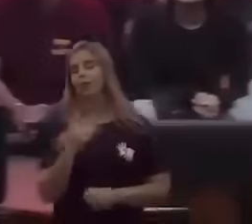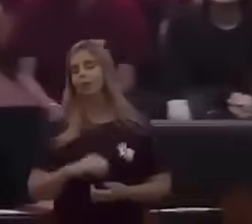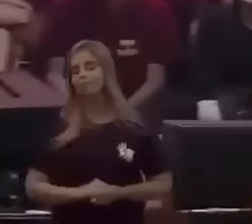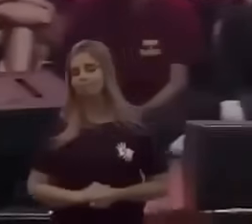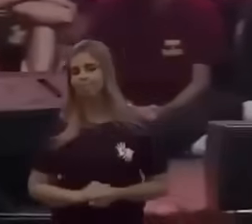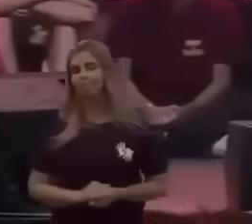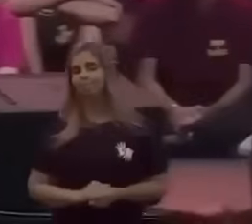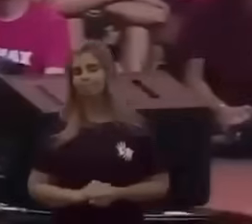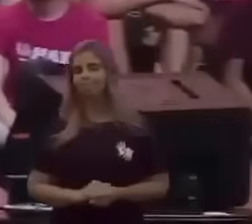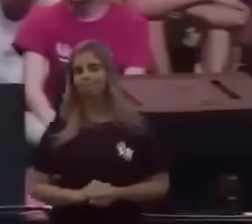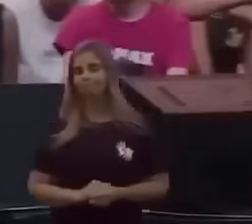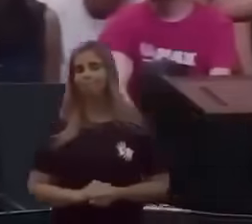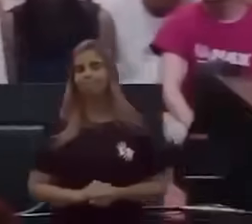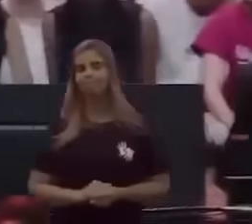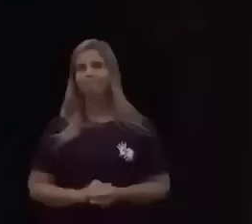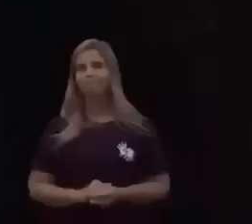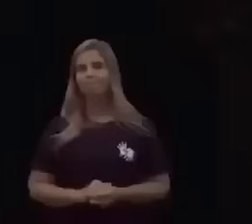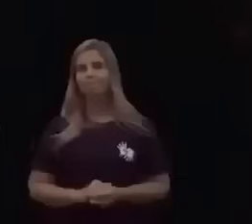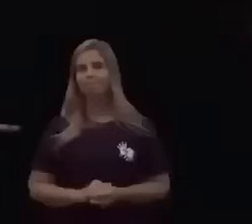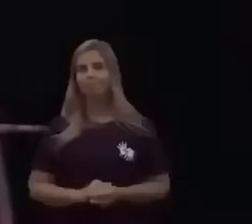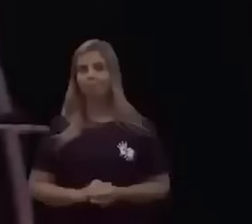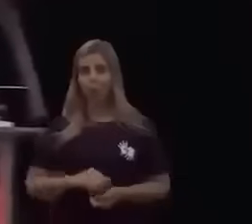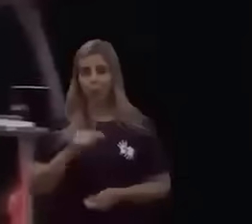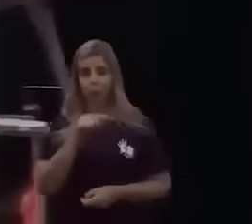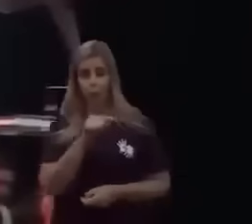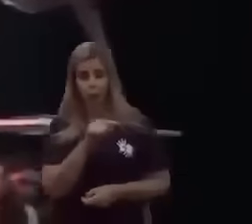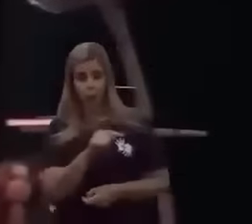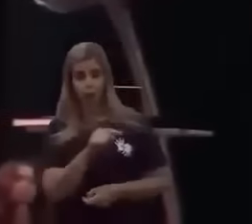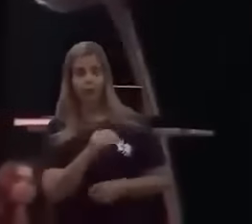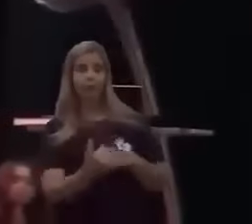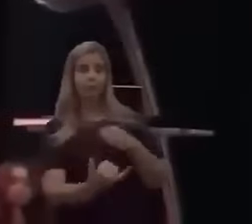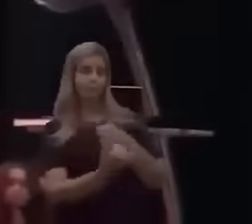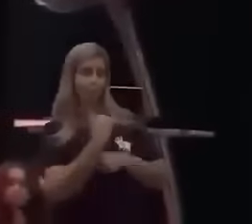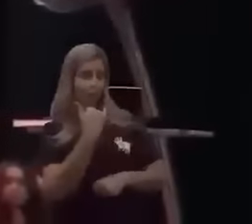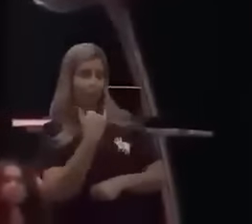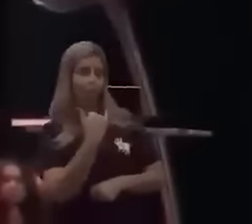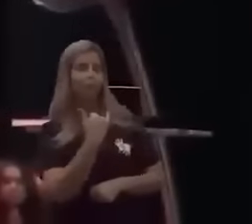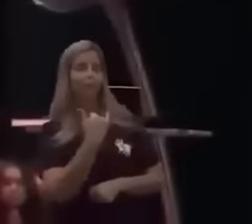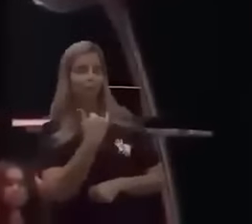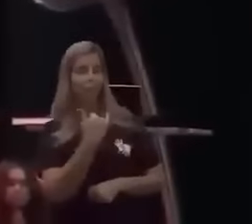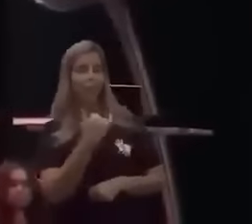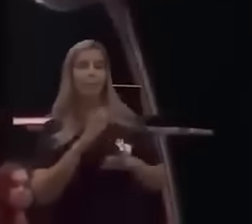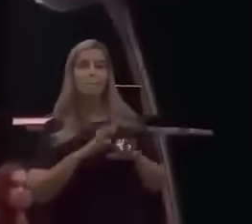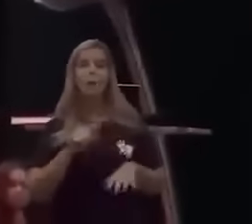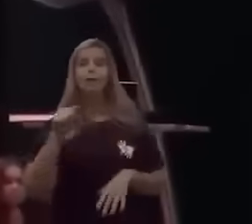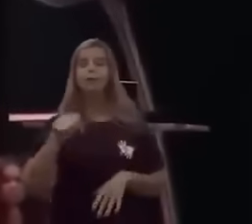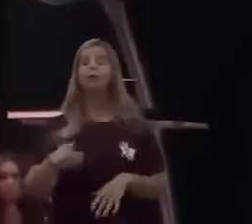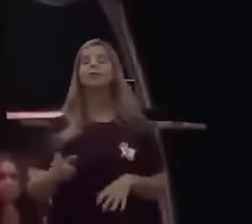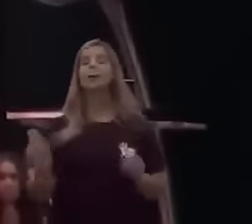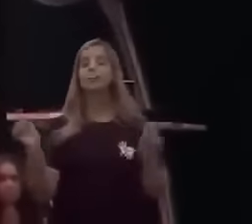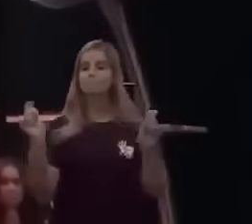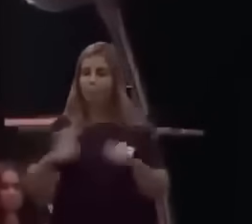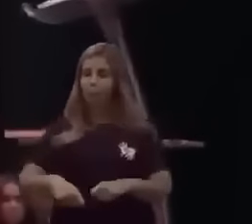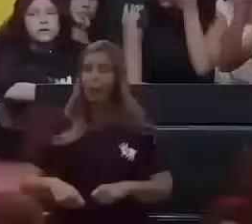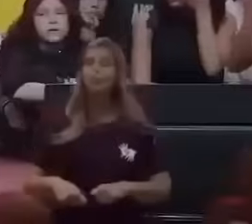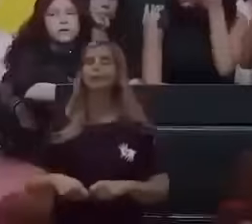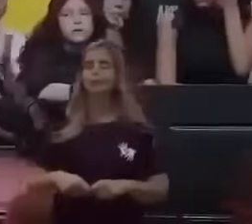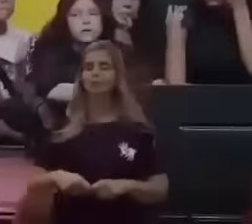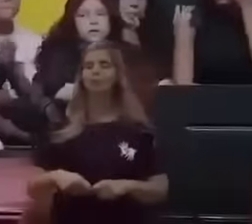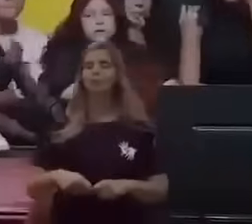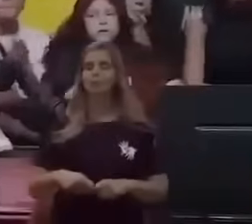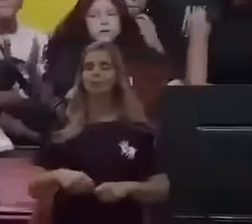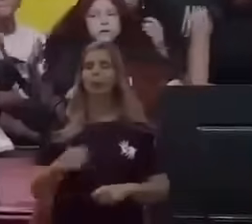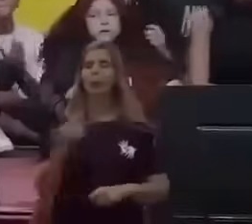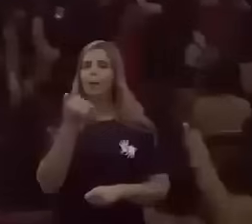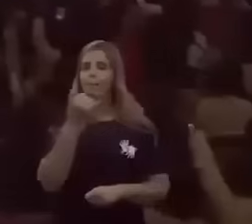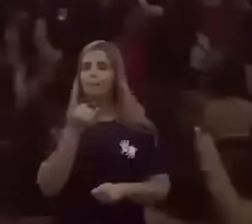na mesma geografia, no mesmo cenário que você me negou, você vai ter chance de me confessar. Aonde você caiu,